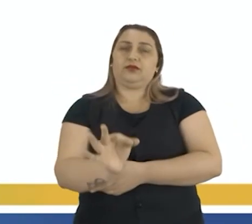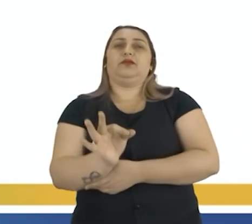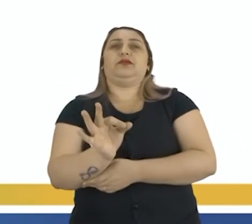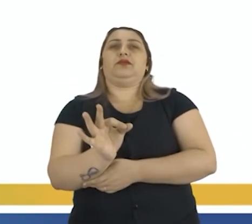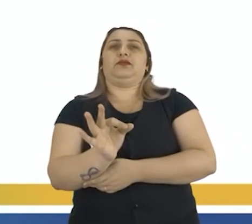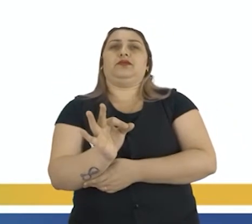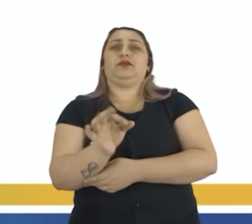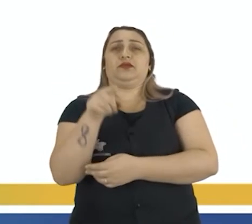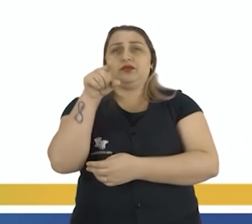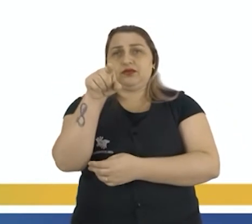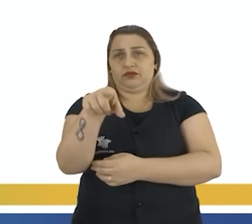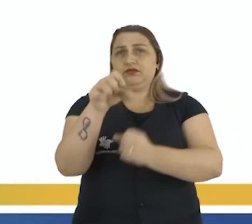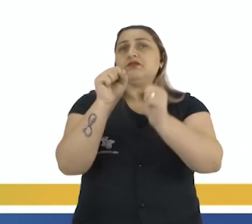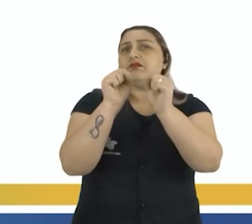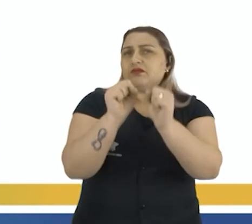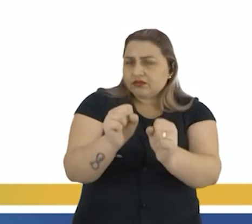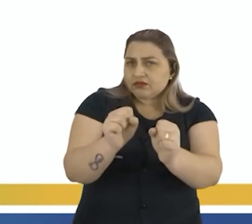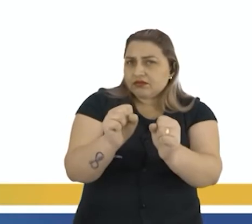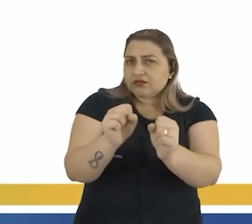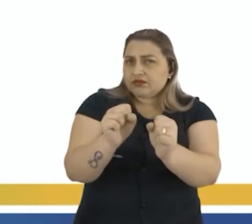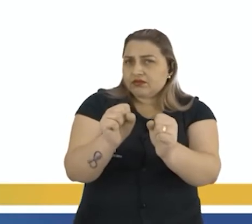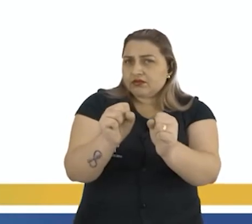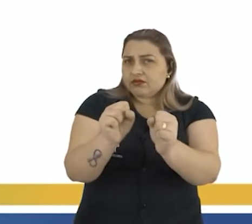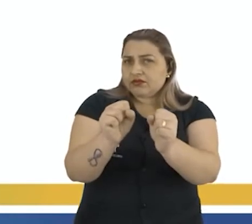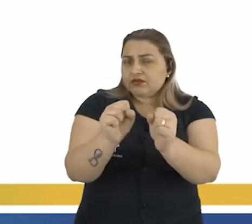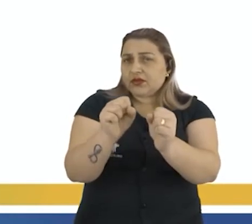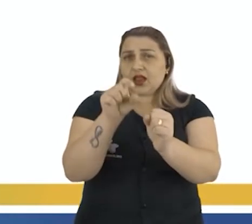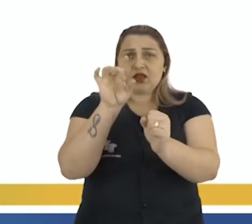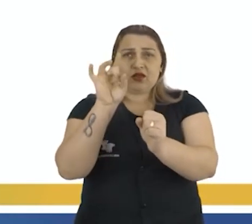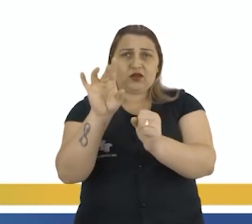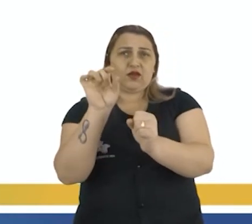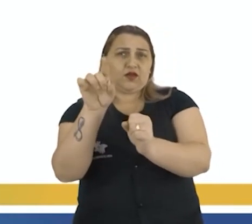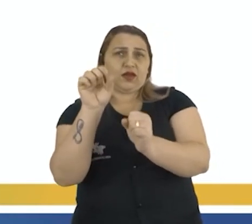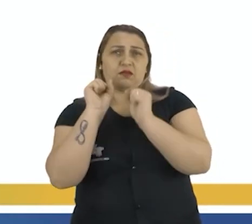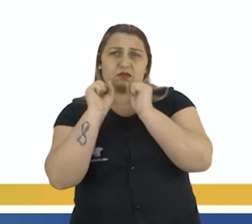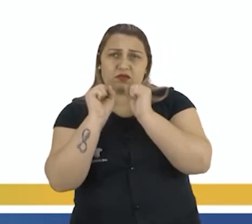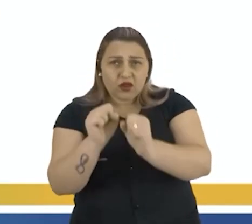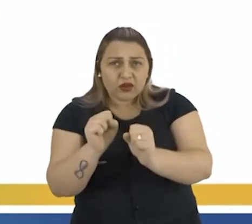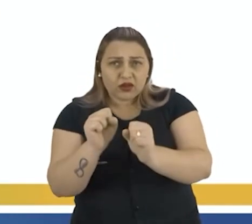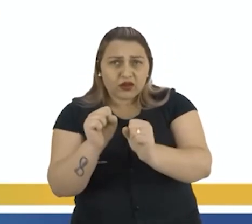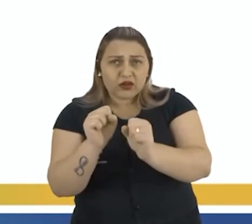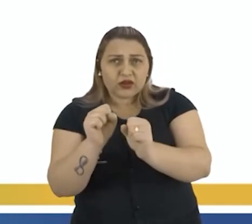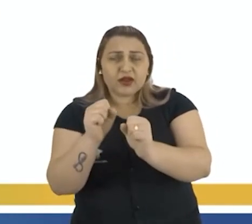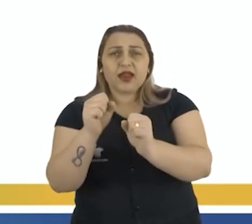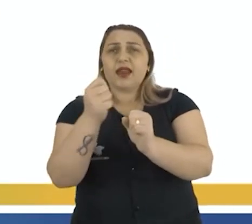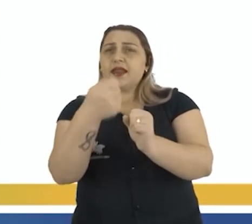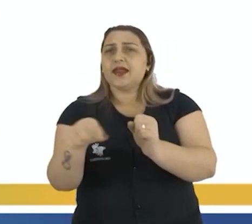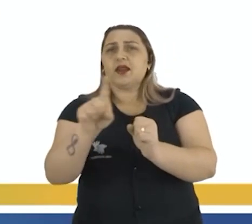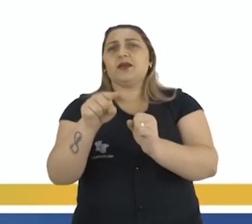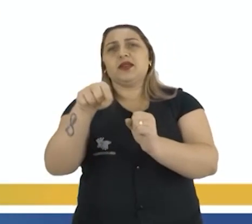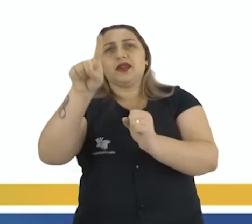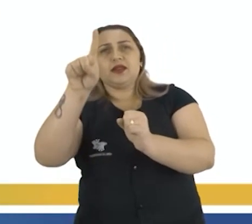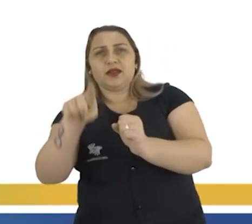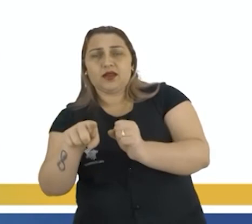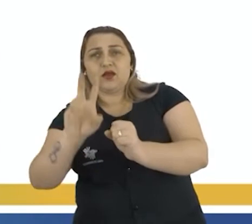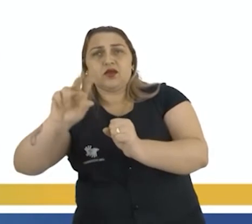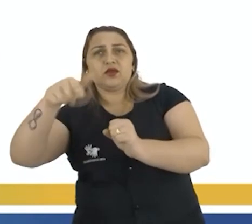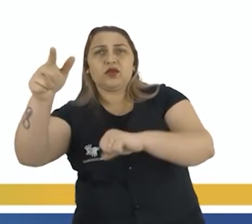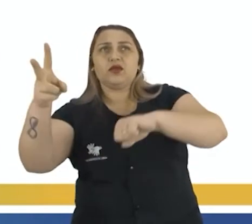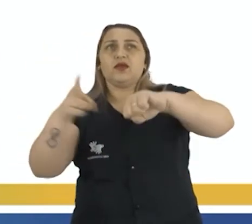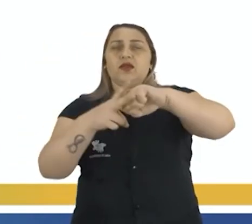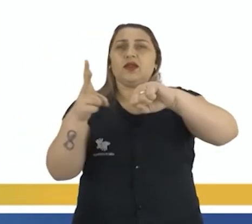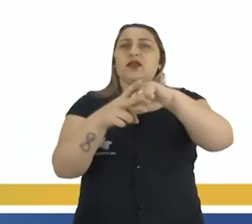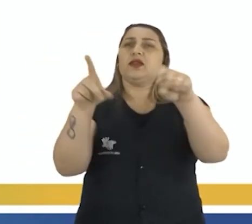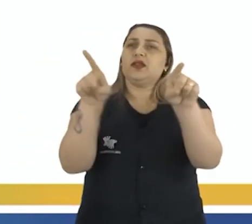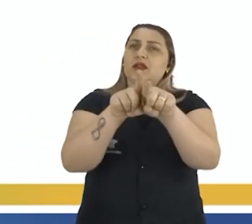correta é você pode. Só você pode fazer perguntas? Observe que todos os outros verbos